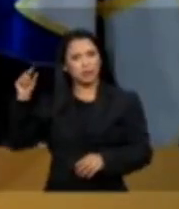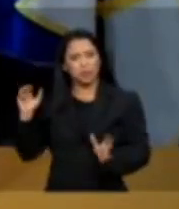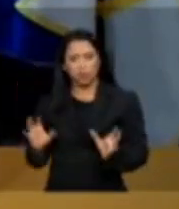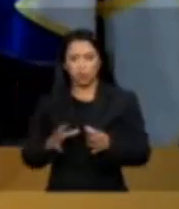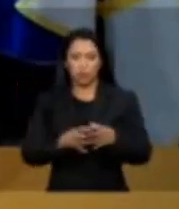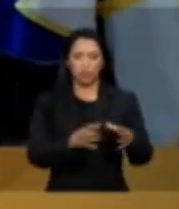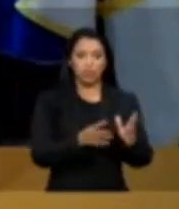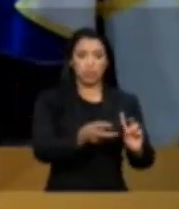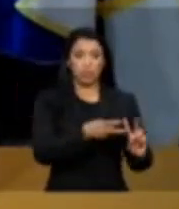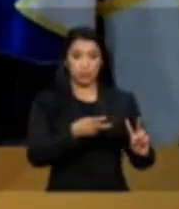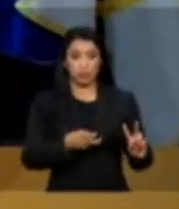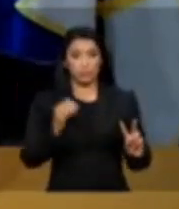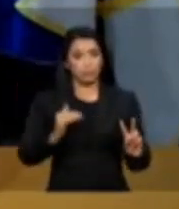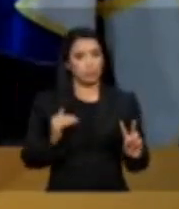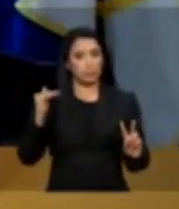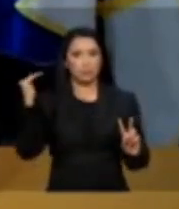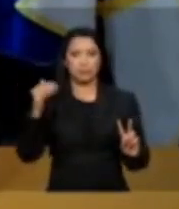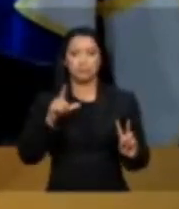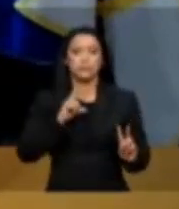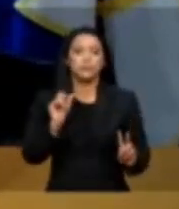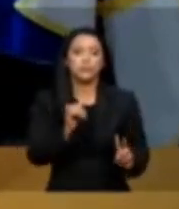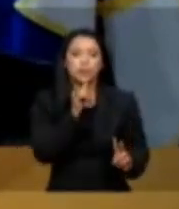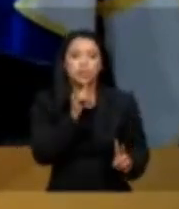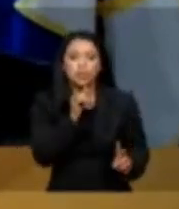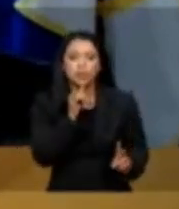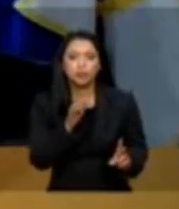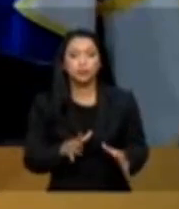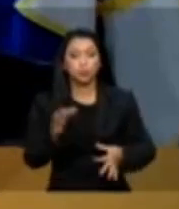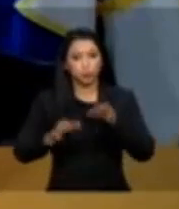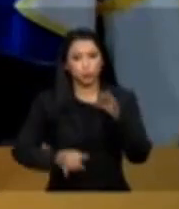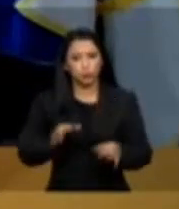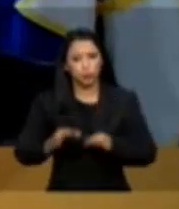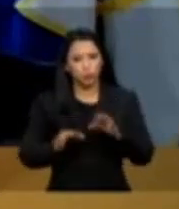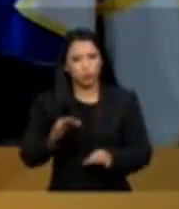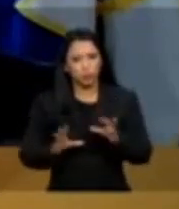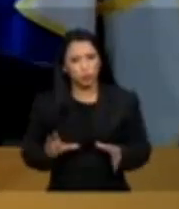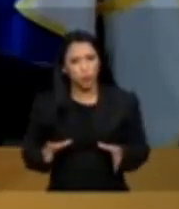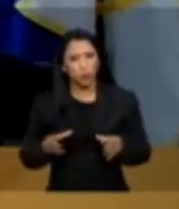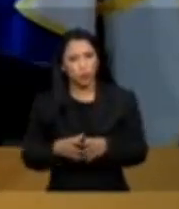a gleba. No julgamento do caso, a comunidade indígena